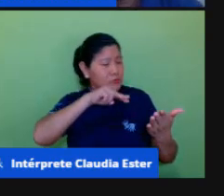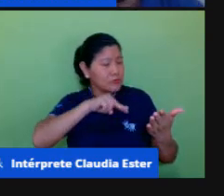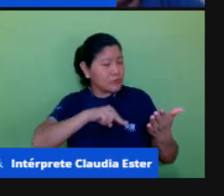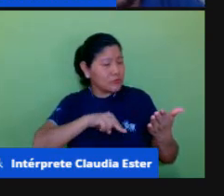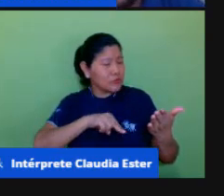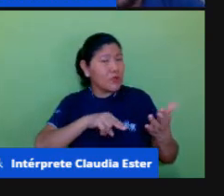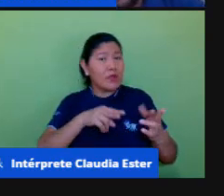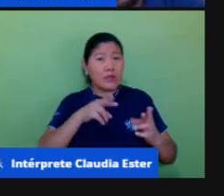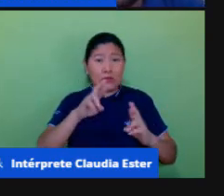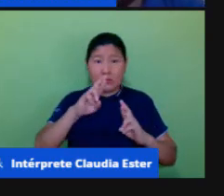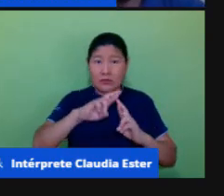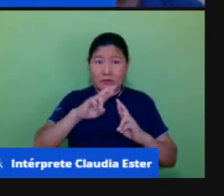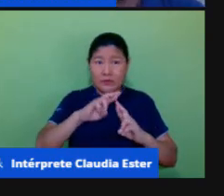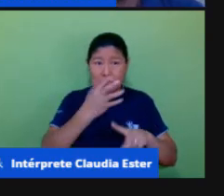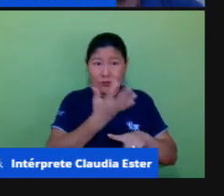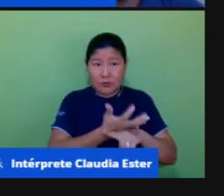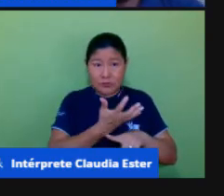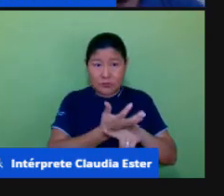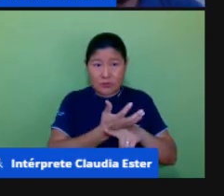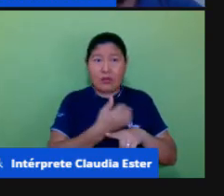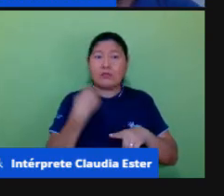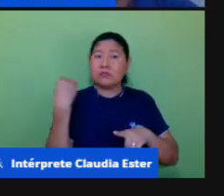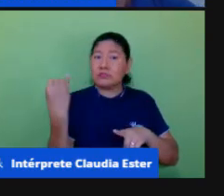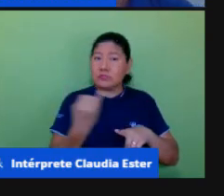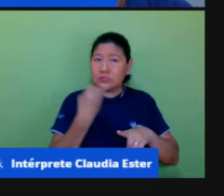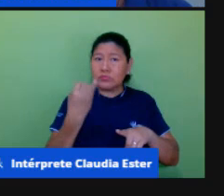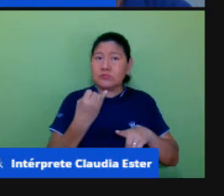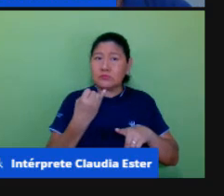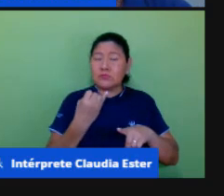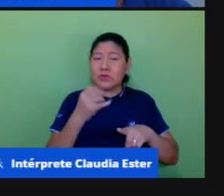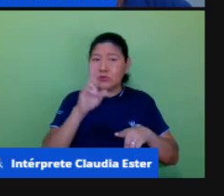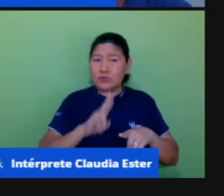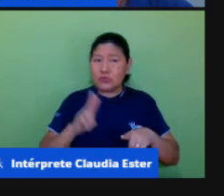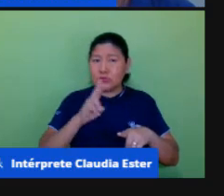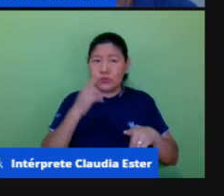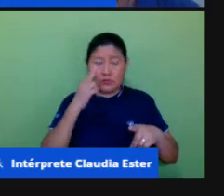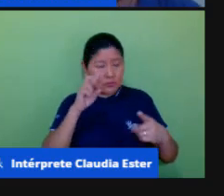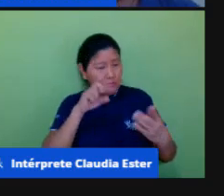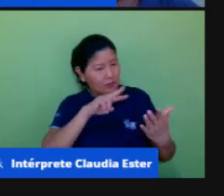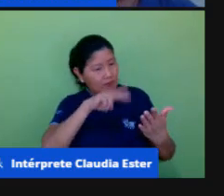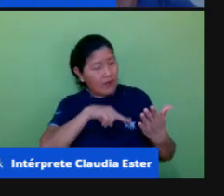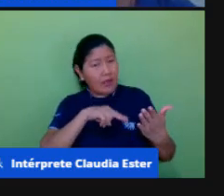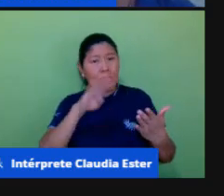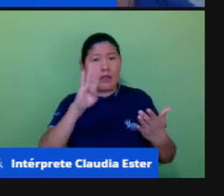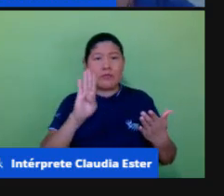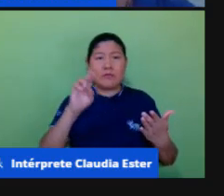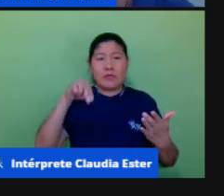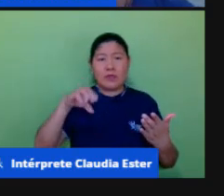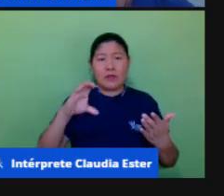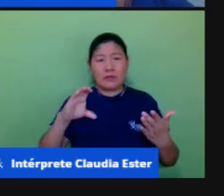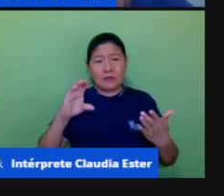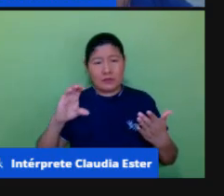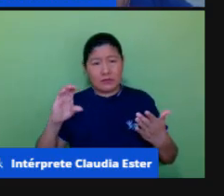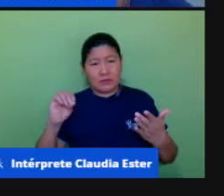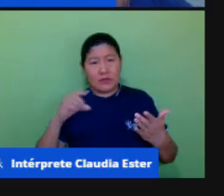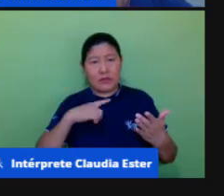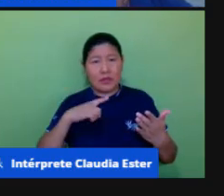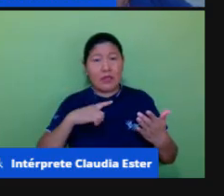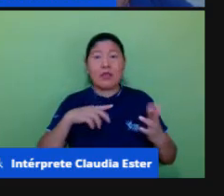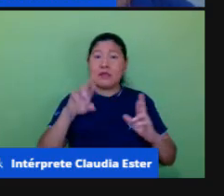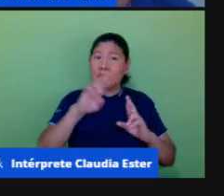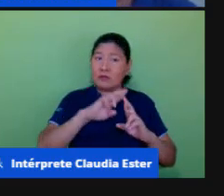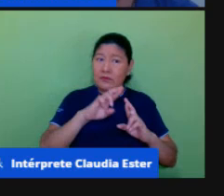curriculares importantes como esses, né, como a BNCC e como referencial curricular circunstancial,